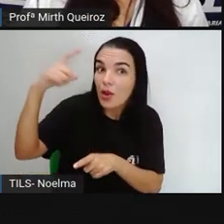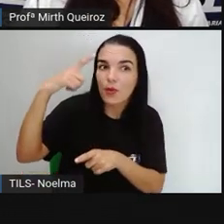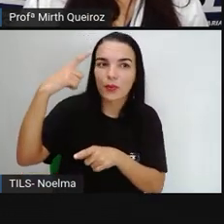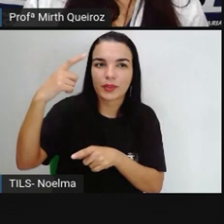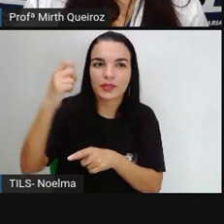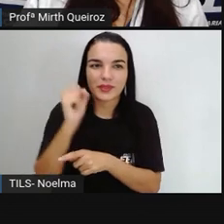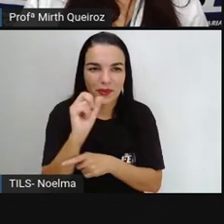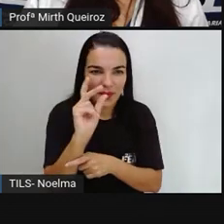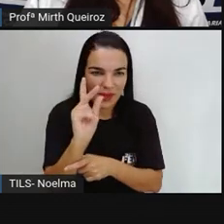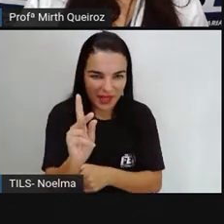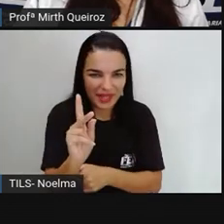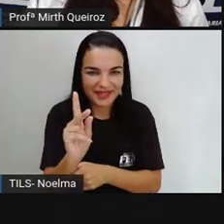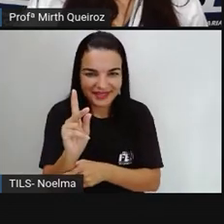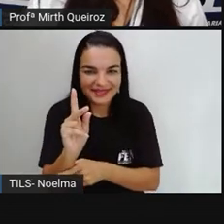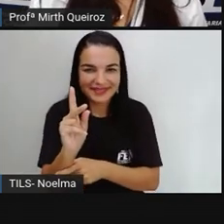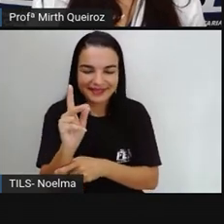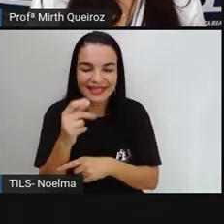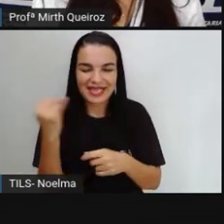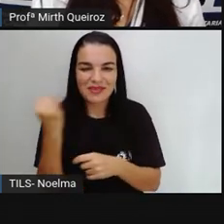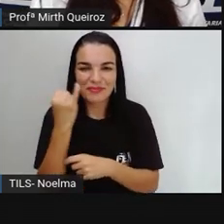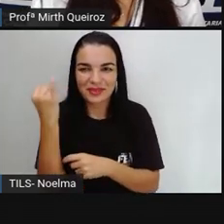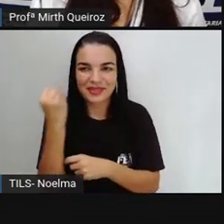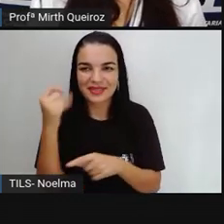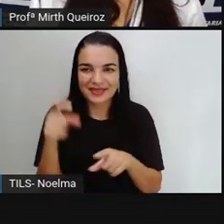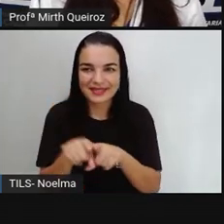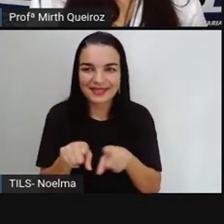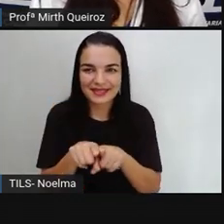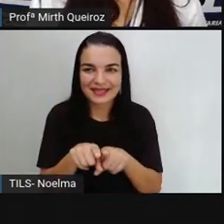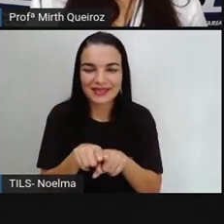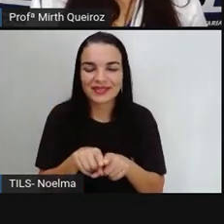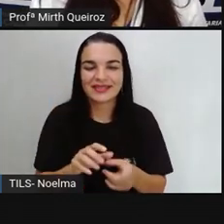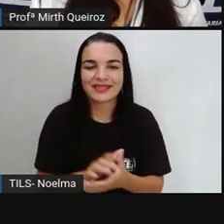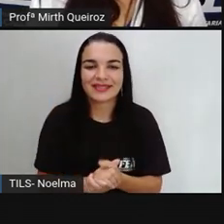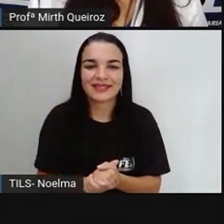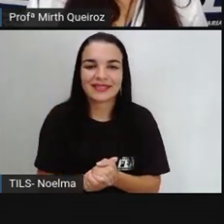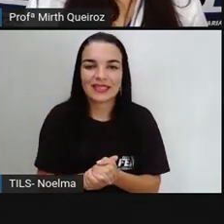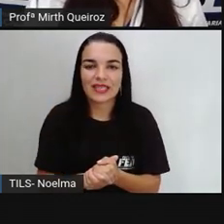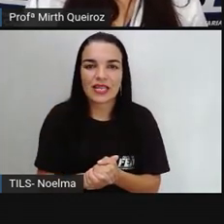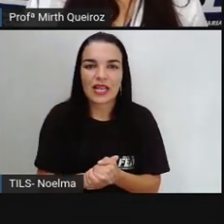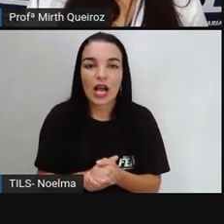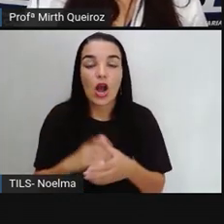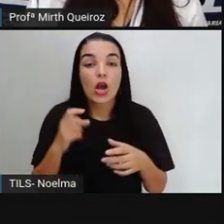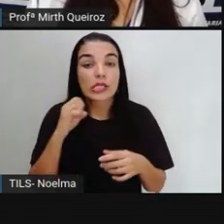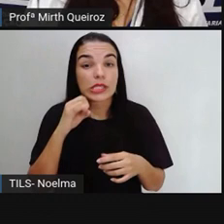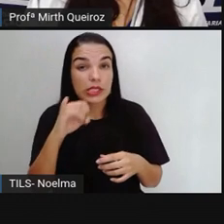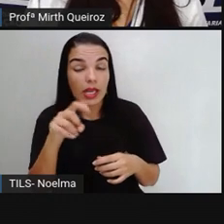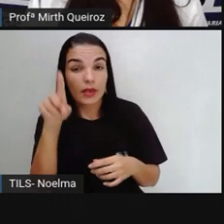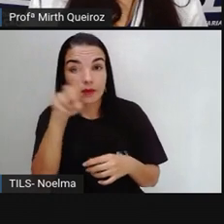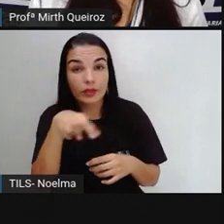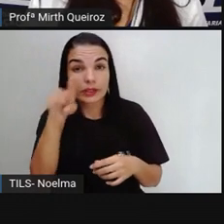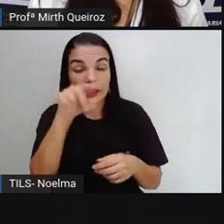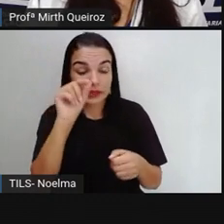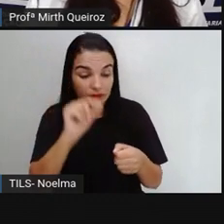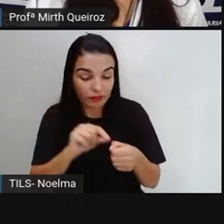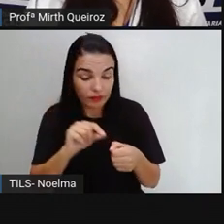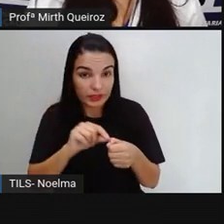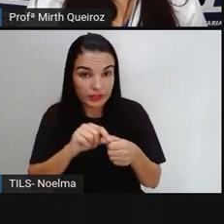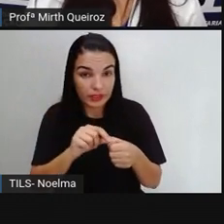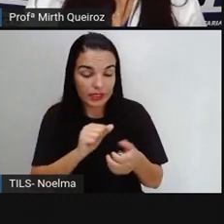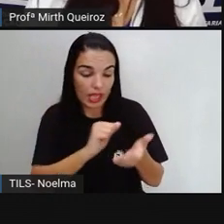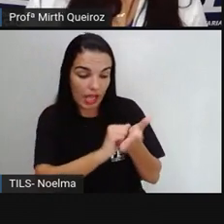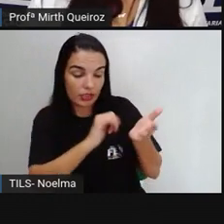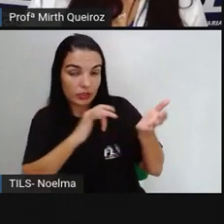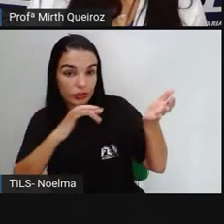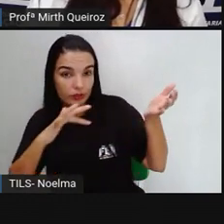A iluminação também é muito importante na hora da leitura. Uma vez que se vocês realizarem essa